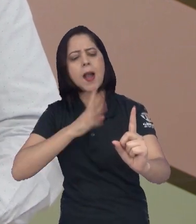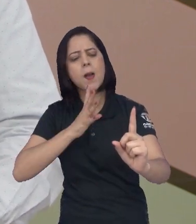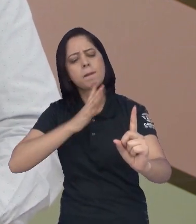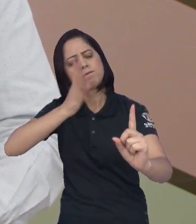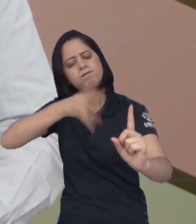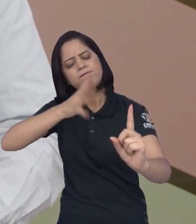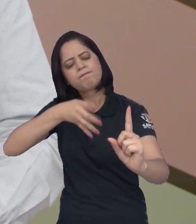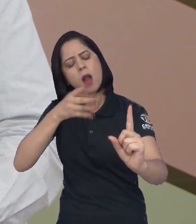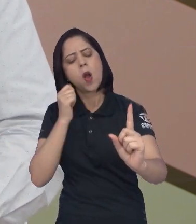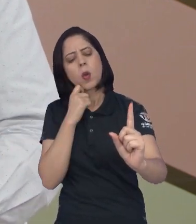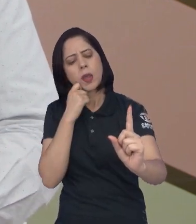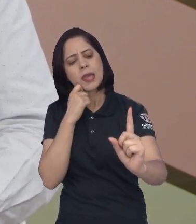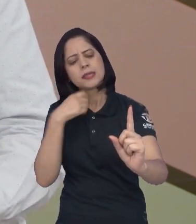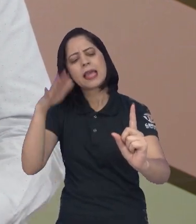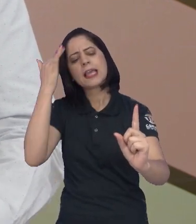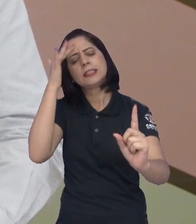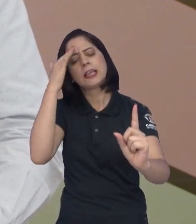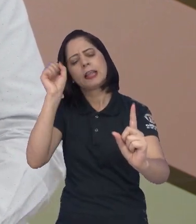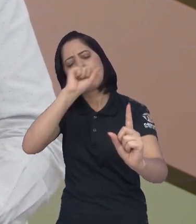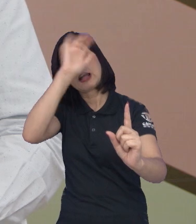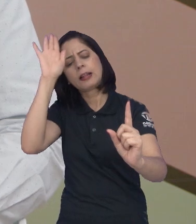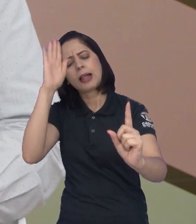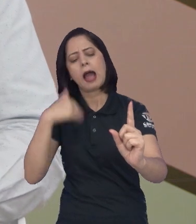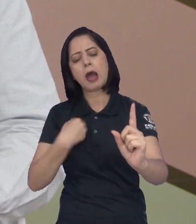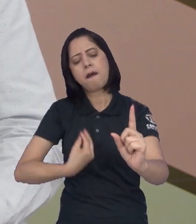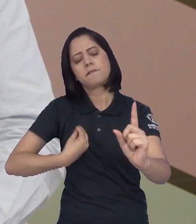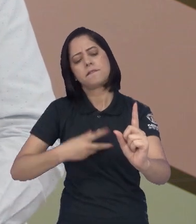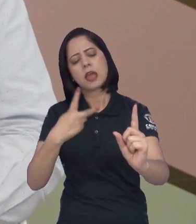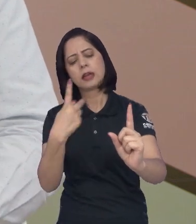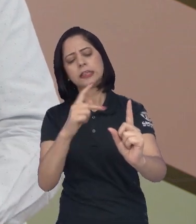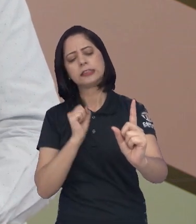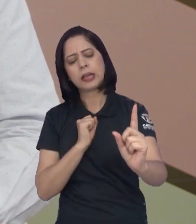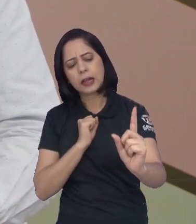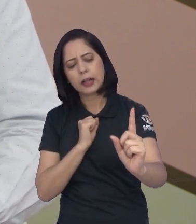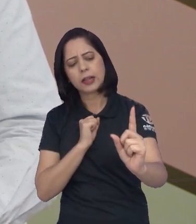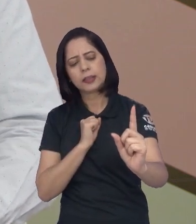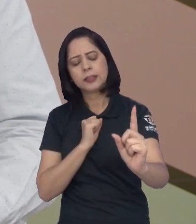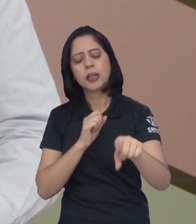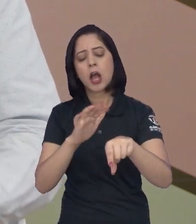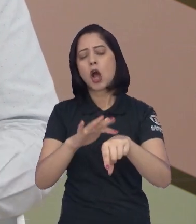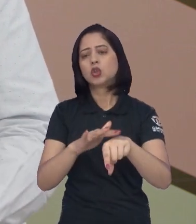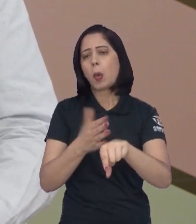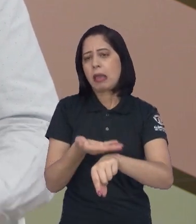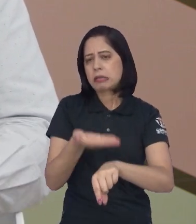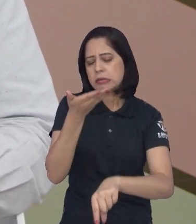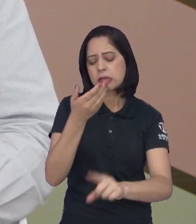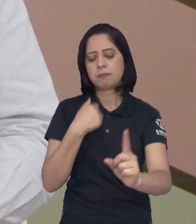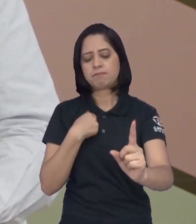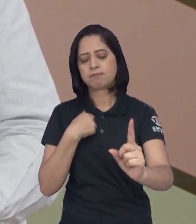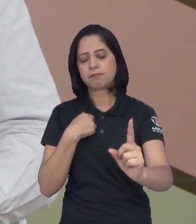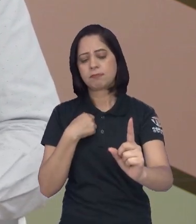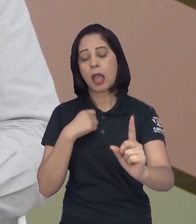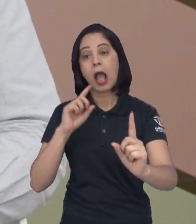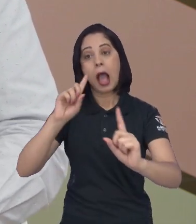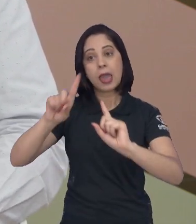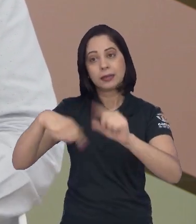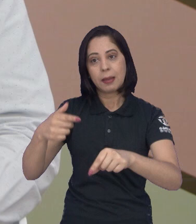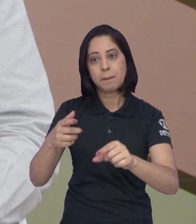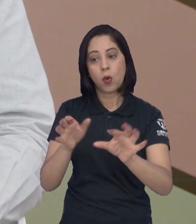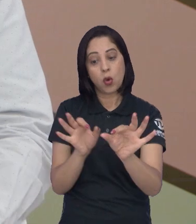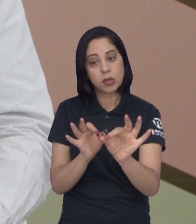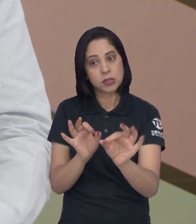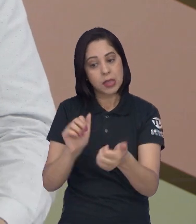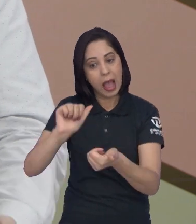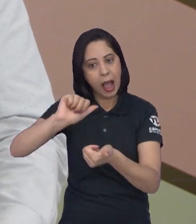principalmente entender como que é essa rotina de exercício Como se aplica no dia a dia e nas reavaliações a partir do momento que você